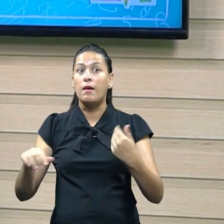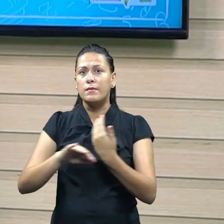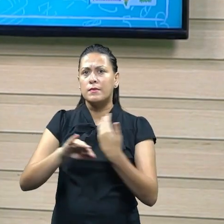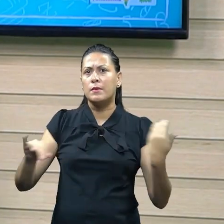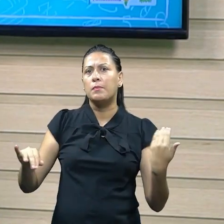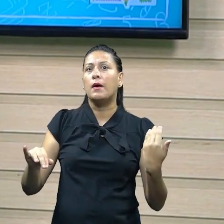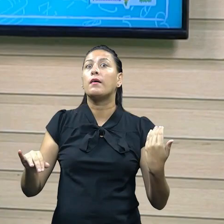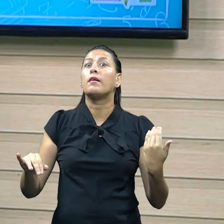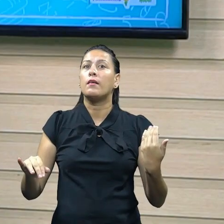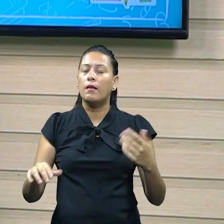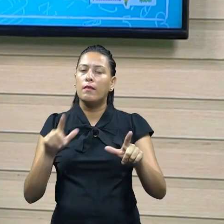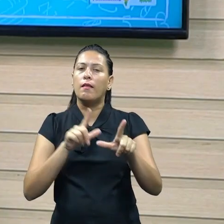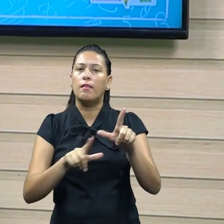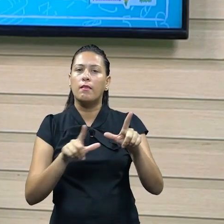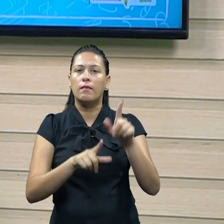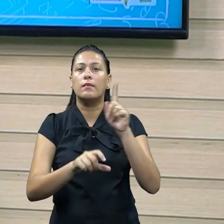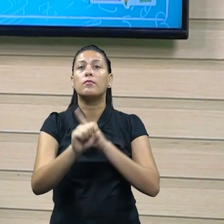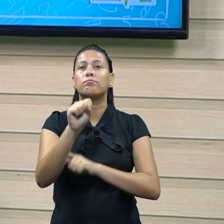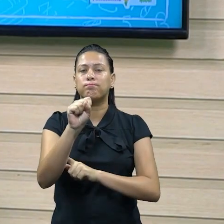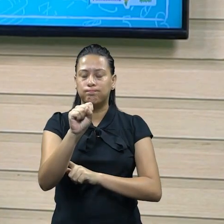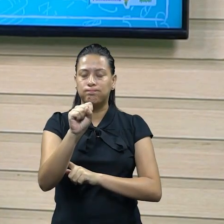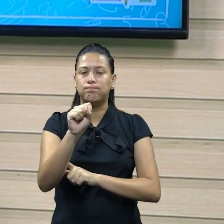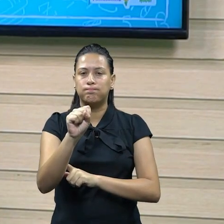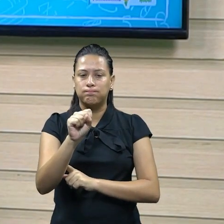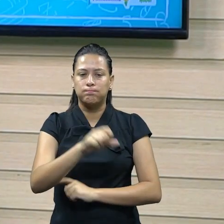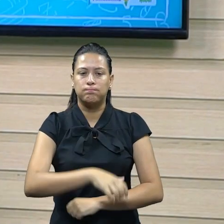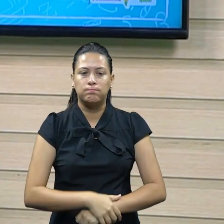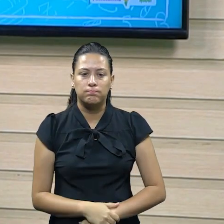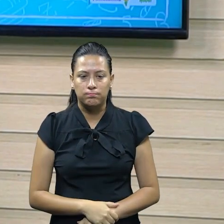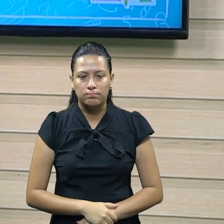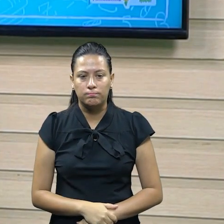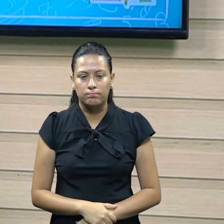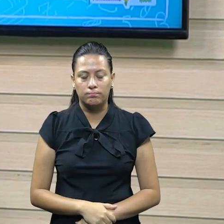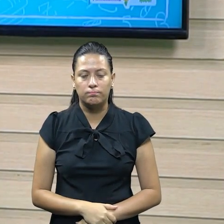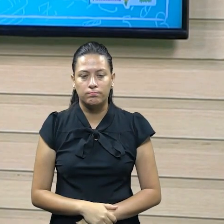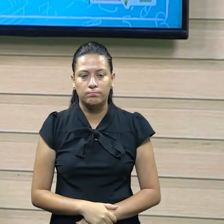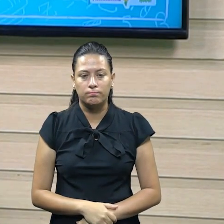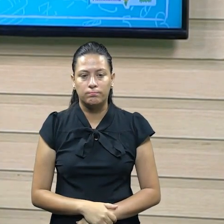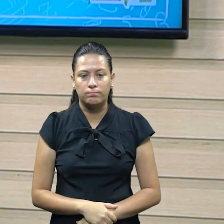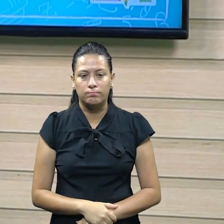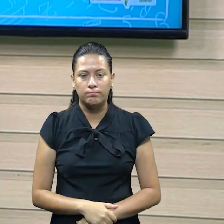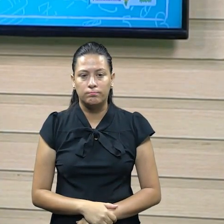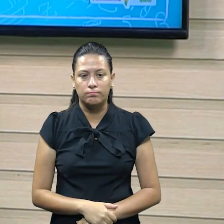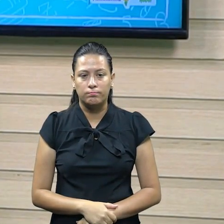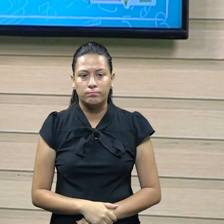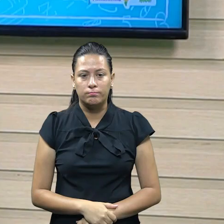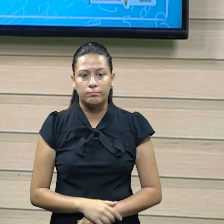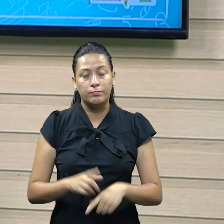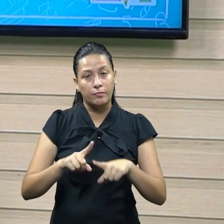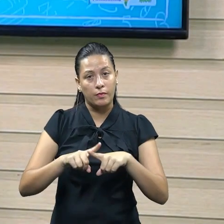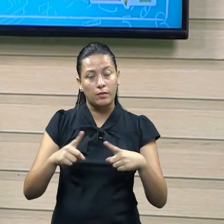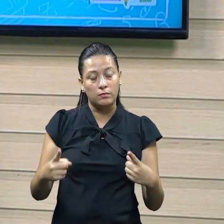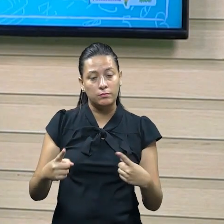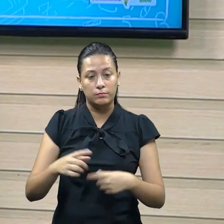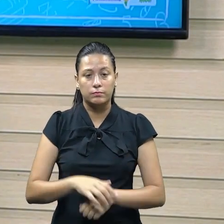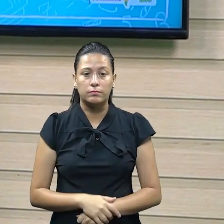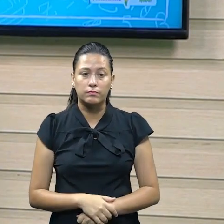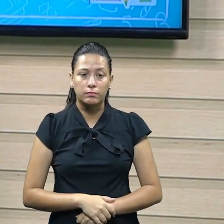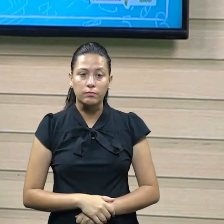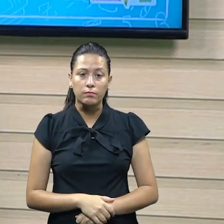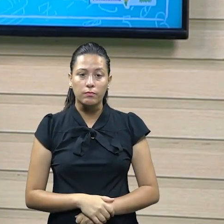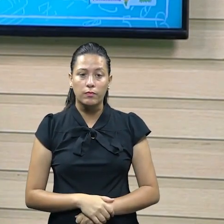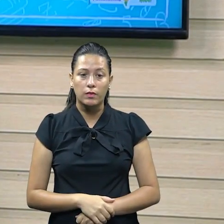a função de neutro e aterramento são separados, ou neutro e terra. Mas eles podem aparecer